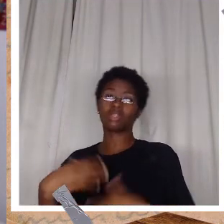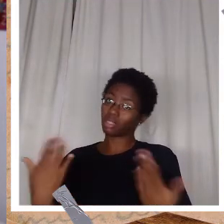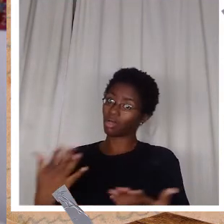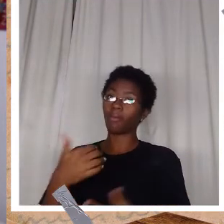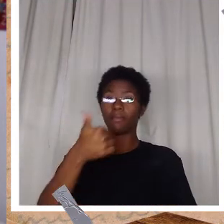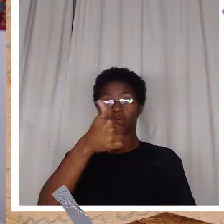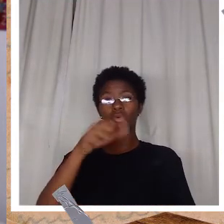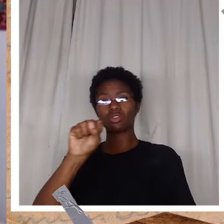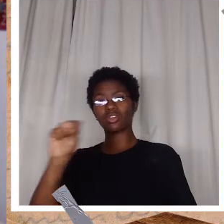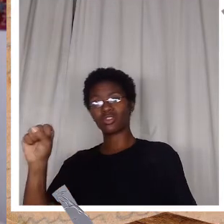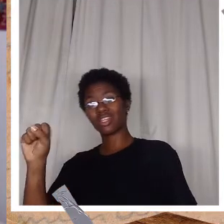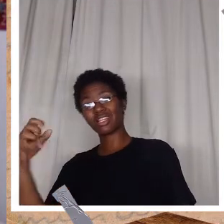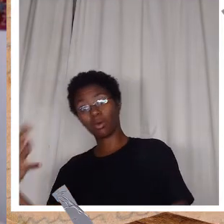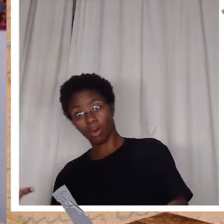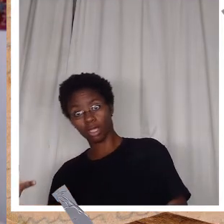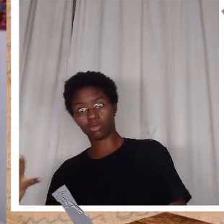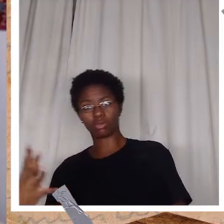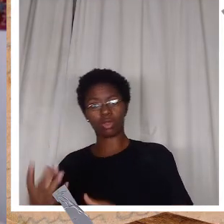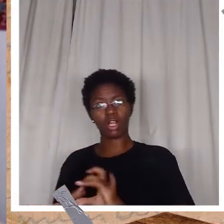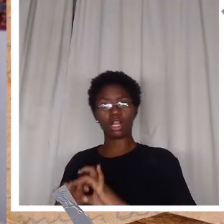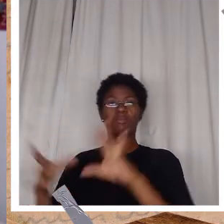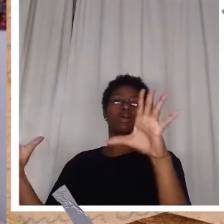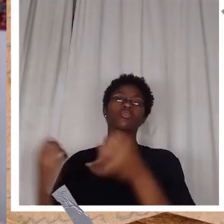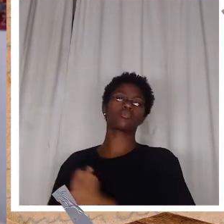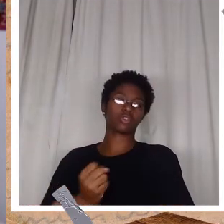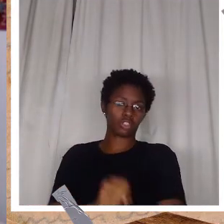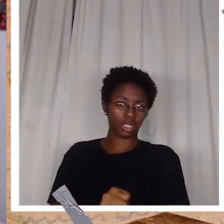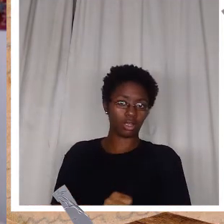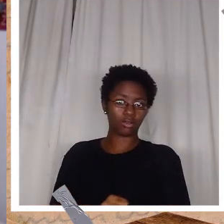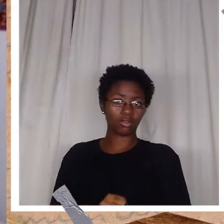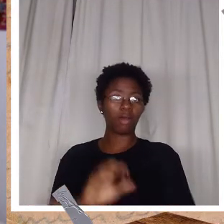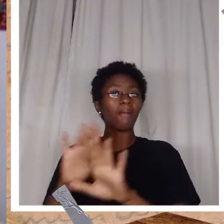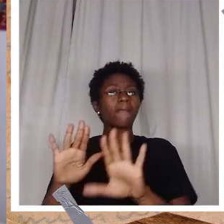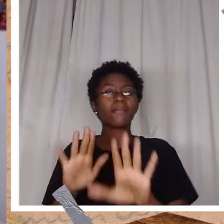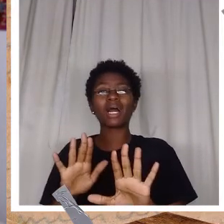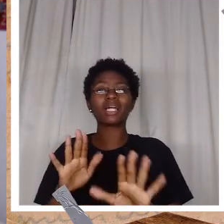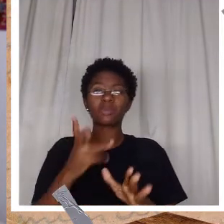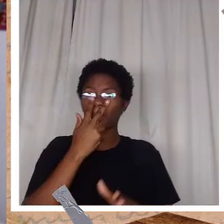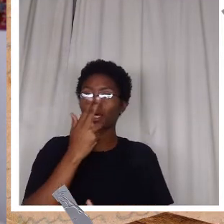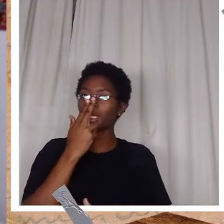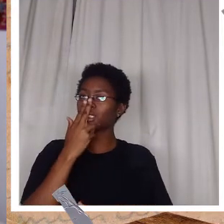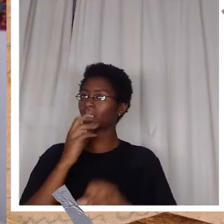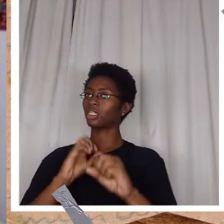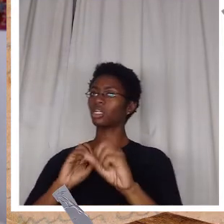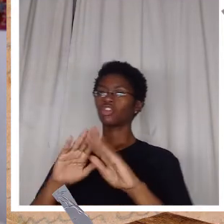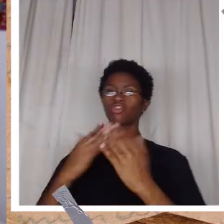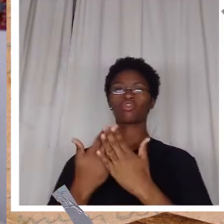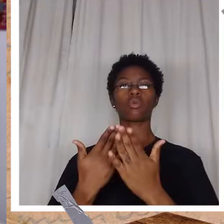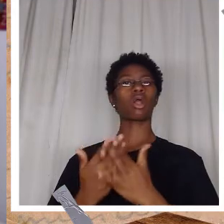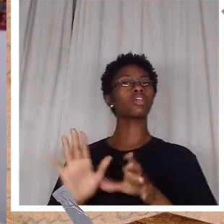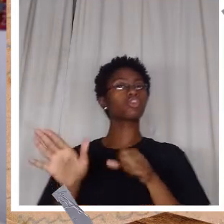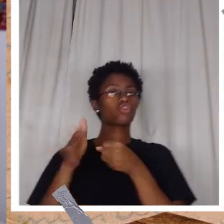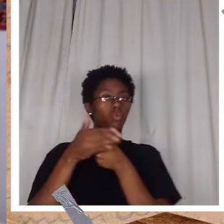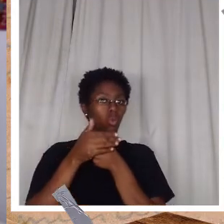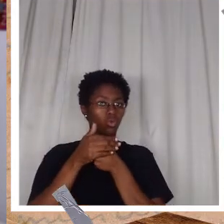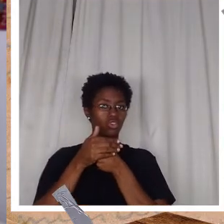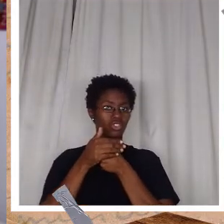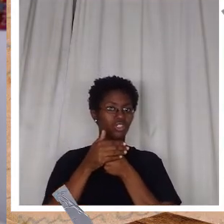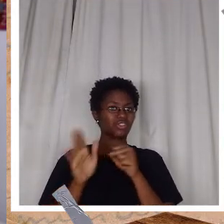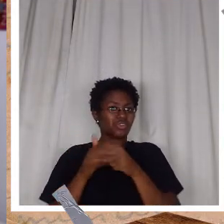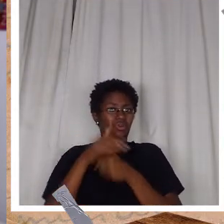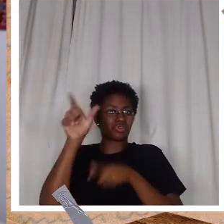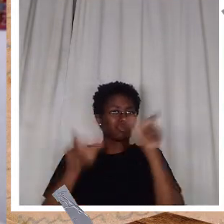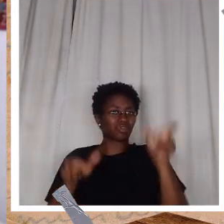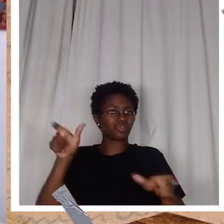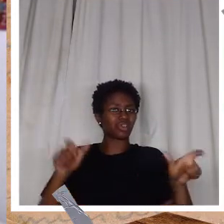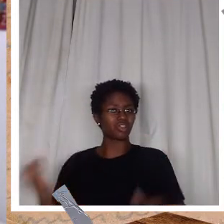ele oculta da gente essas personalidades históricas, acadêmicos, artistas. Então, a gente cresce, assim como